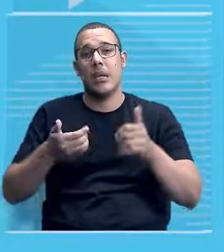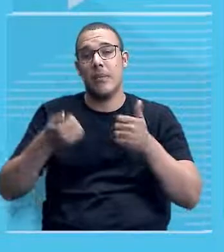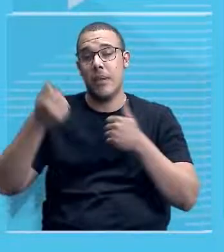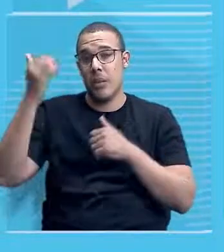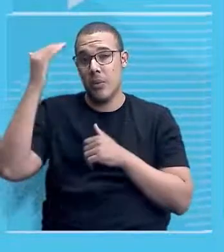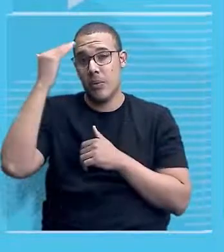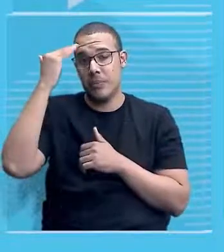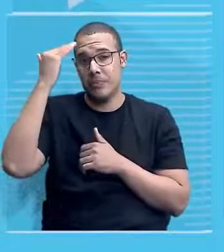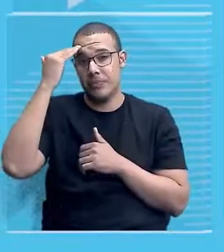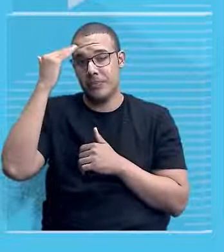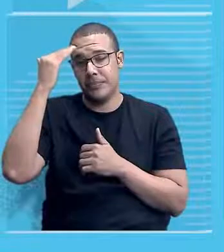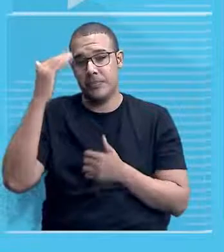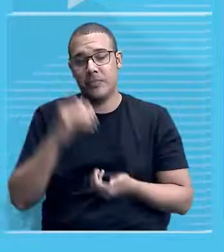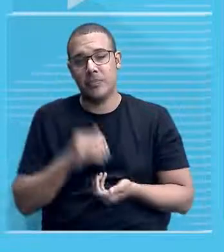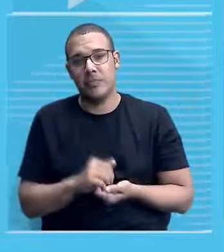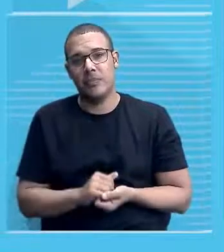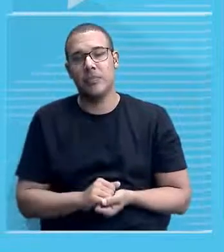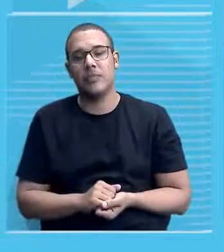entender